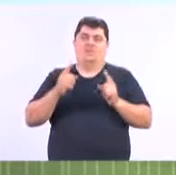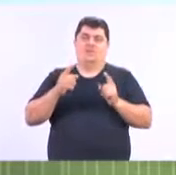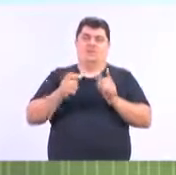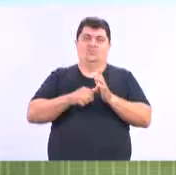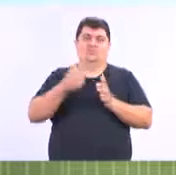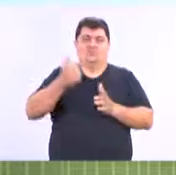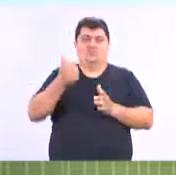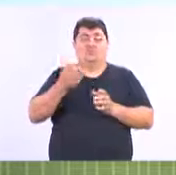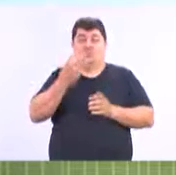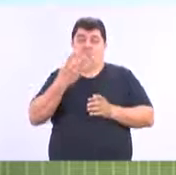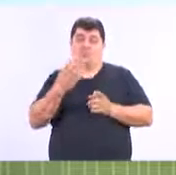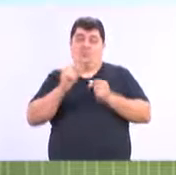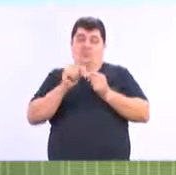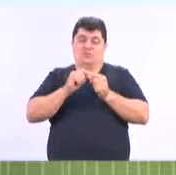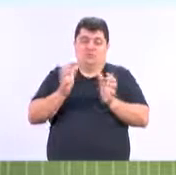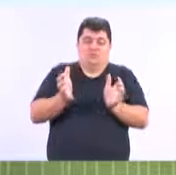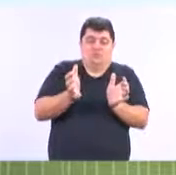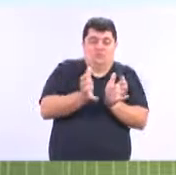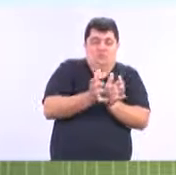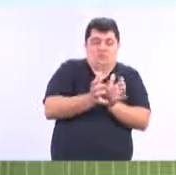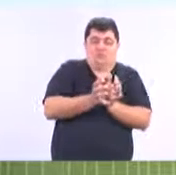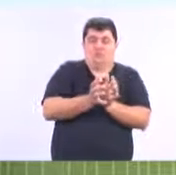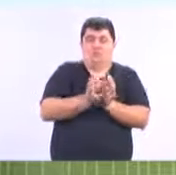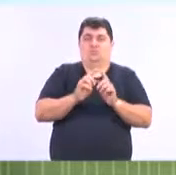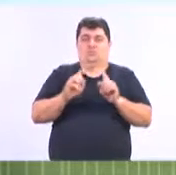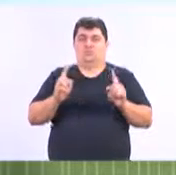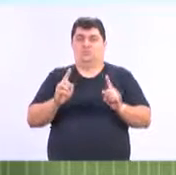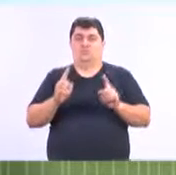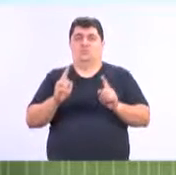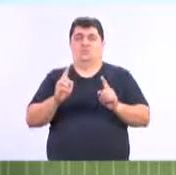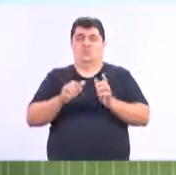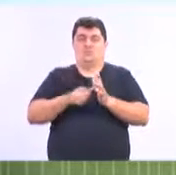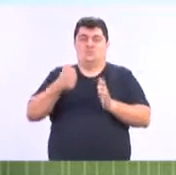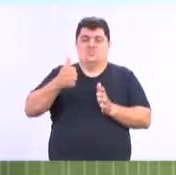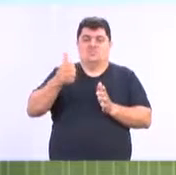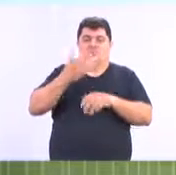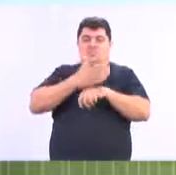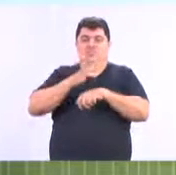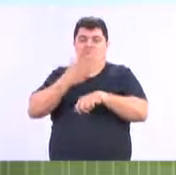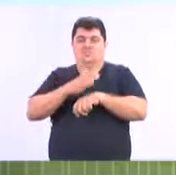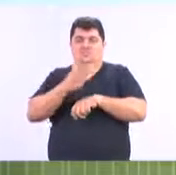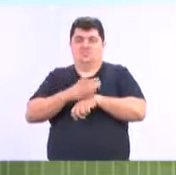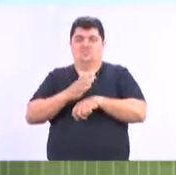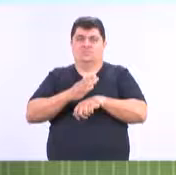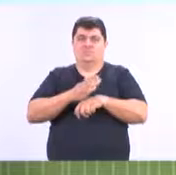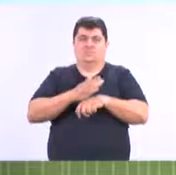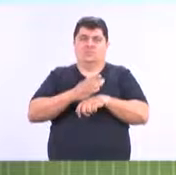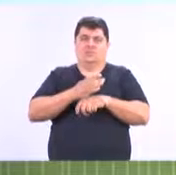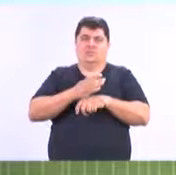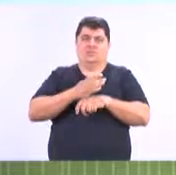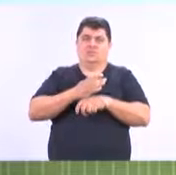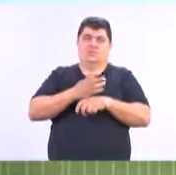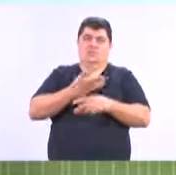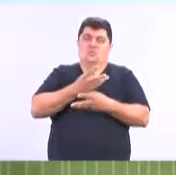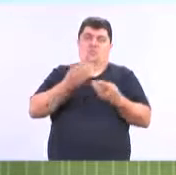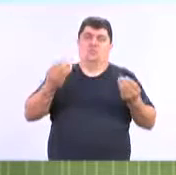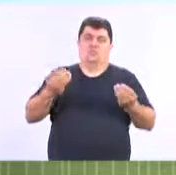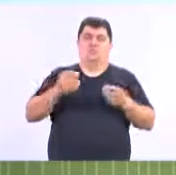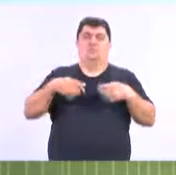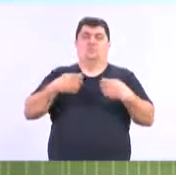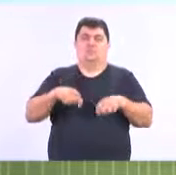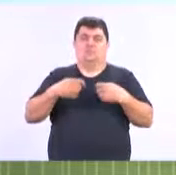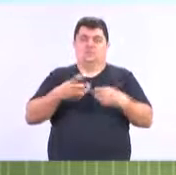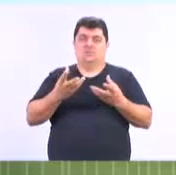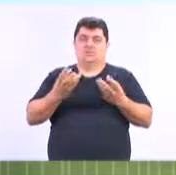questão era muito interessante ter a interação e a primeira atividade de longa duração, a gente precisa